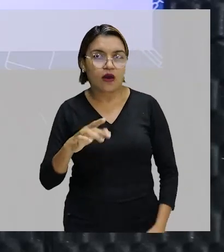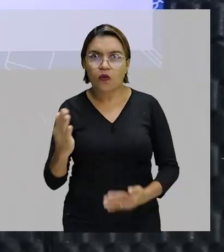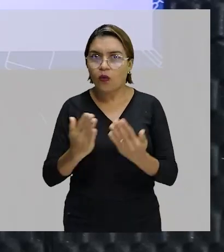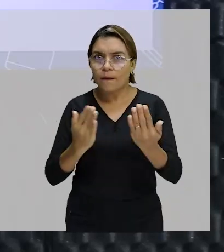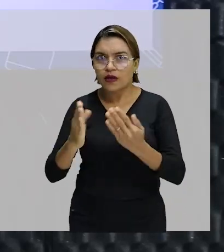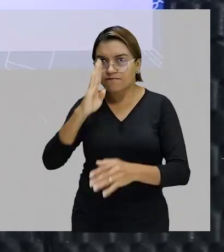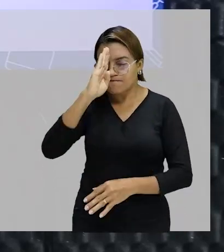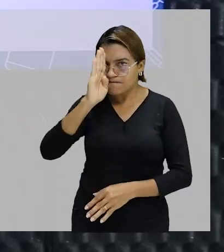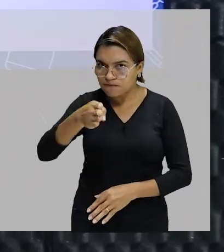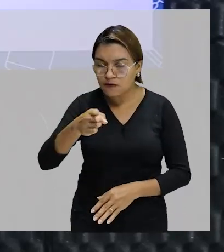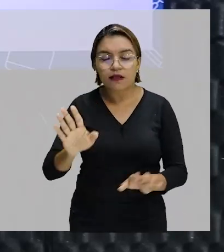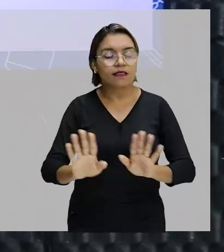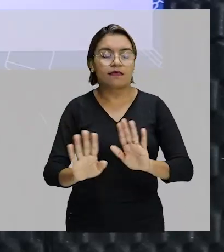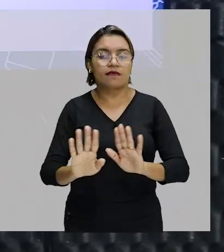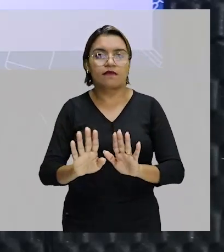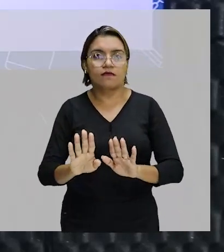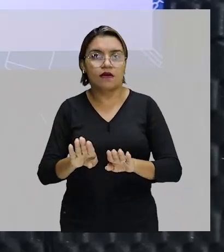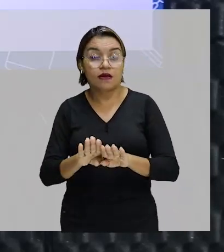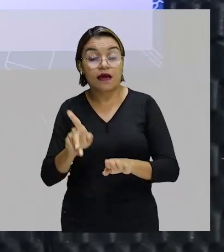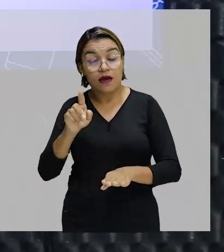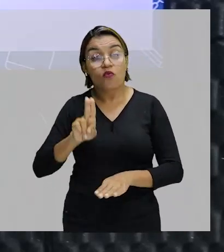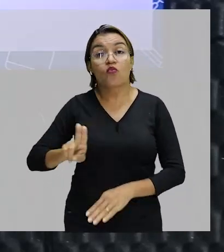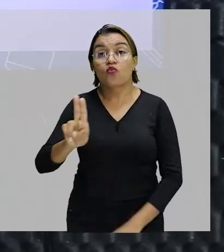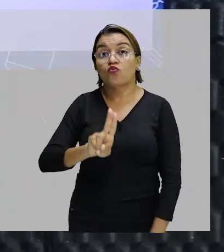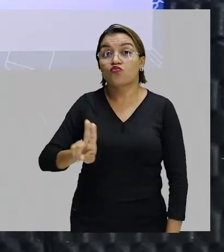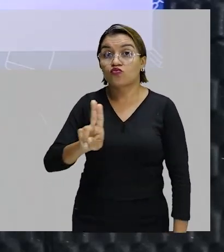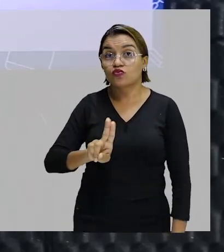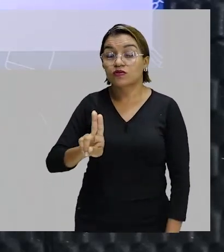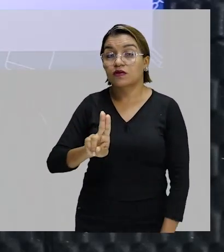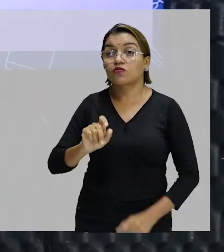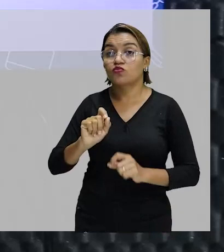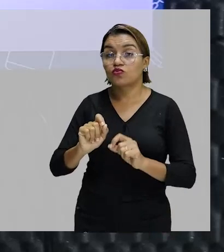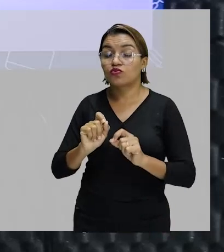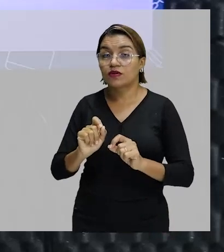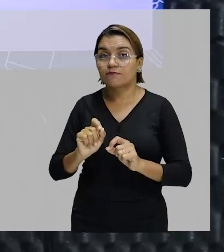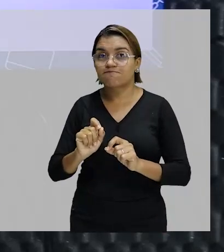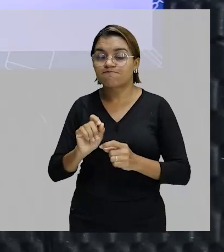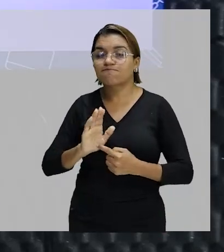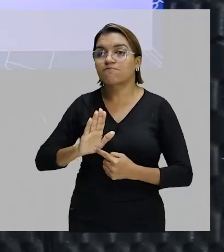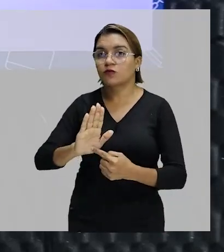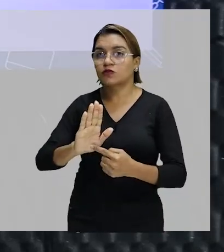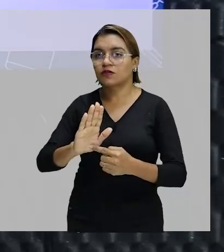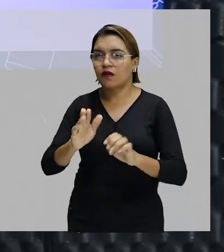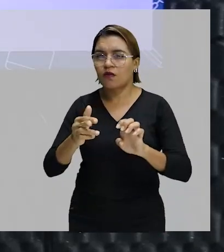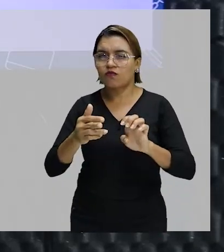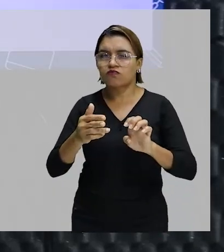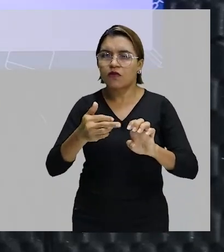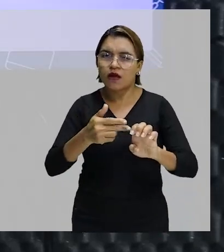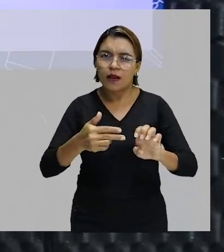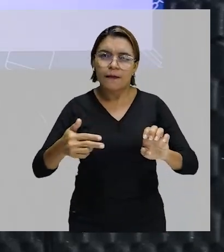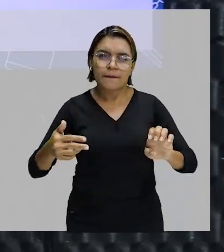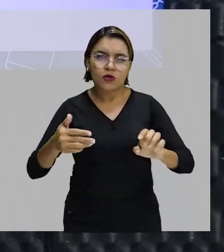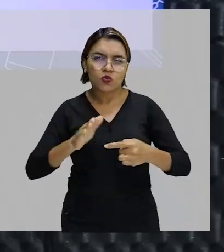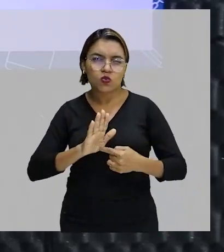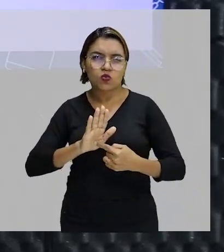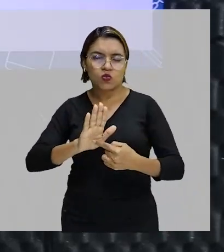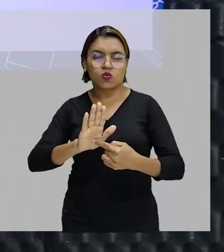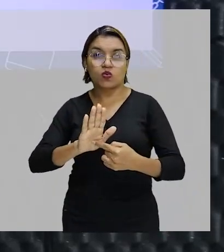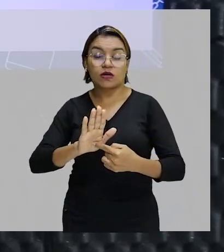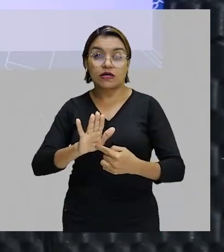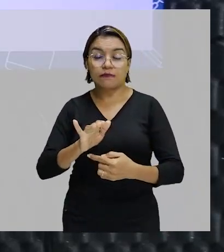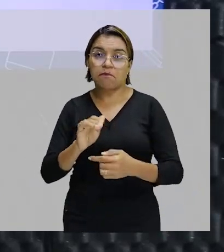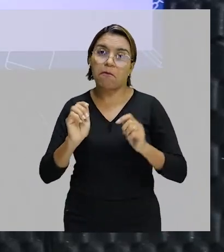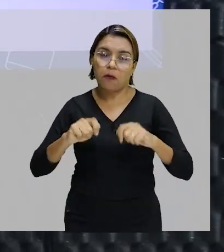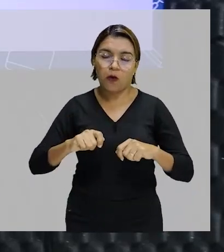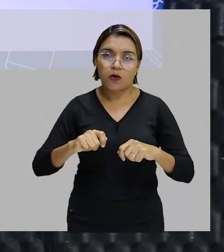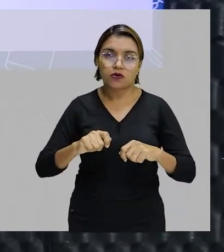direta. O superlativo, na verdade, ele é utilizado para oferecer um elemento de destaque. E esse destaque tanto pode